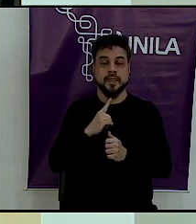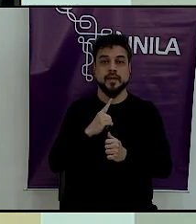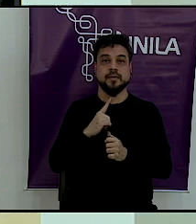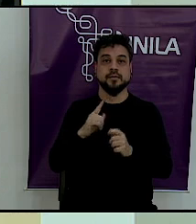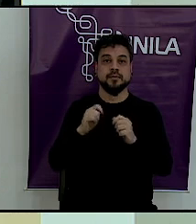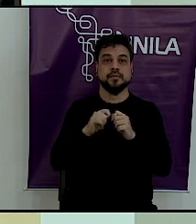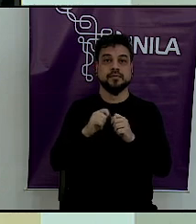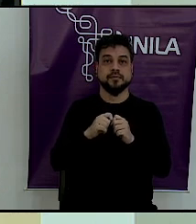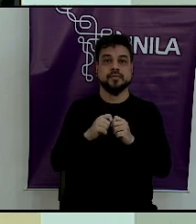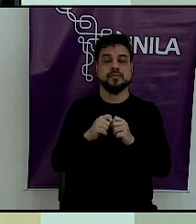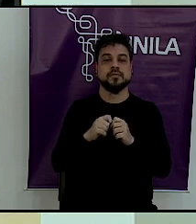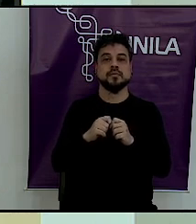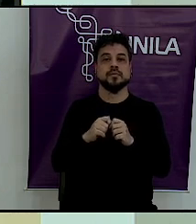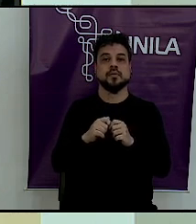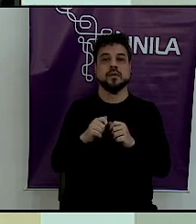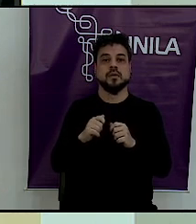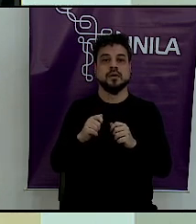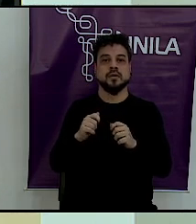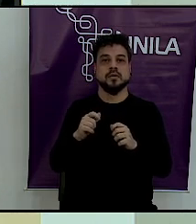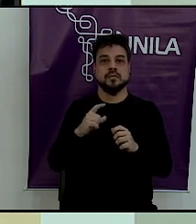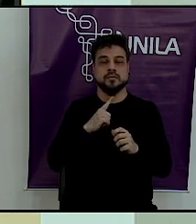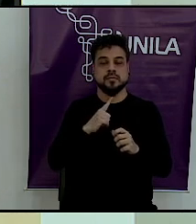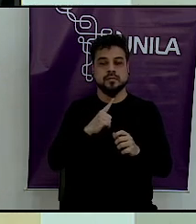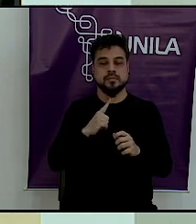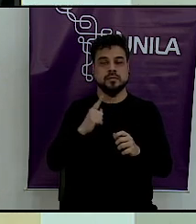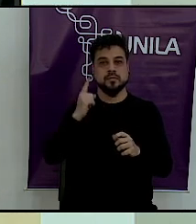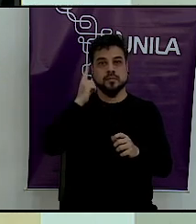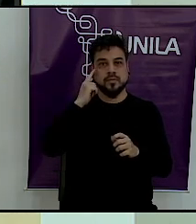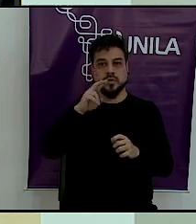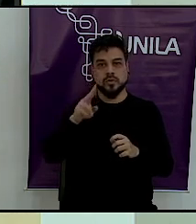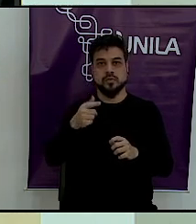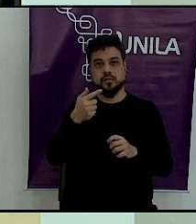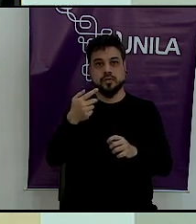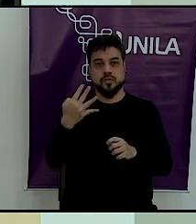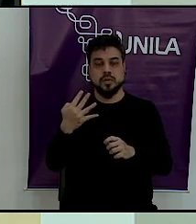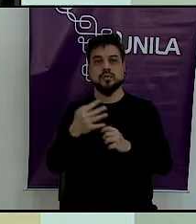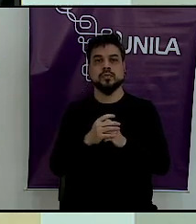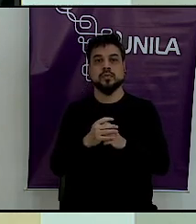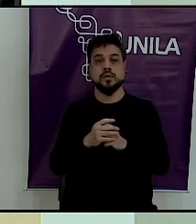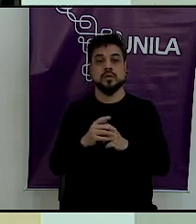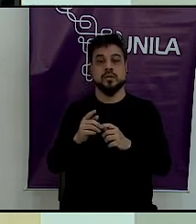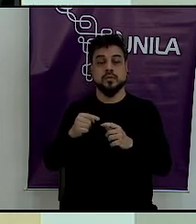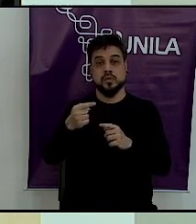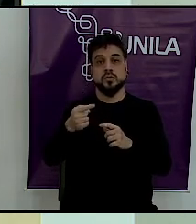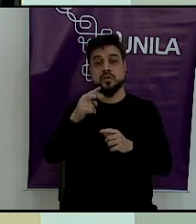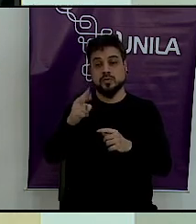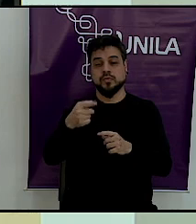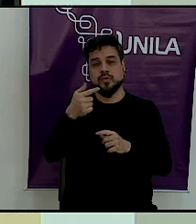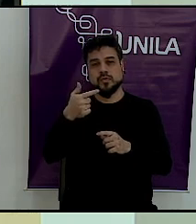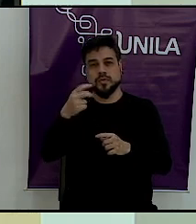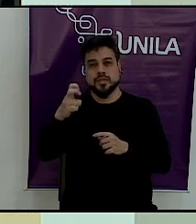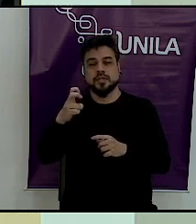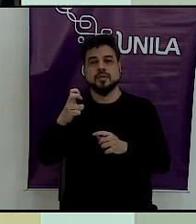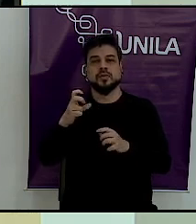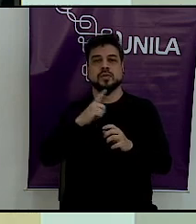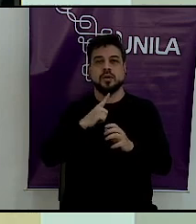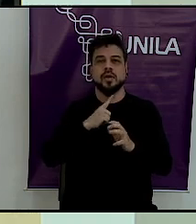até em função das greves que nós tivemos ao longo de 2024, mas para 2025 nós já lançamos aí a